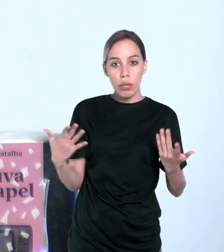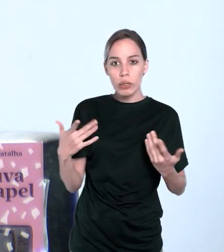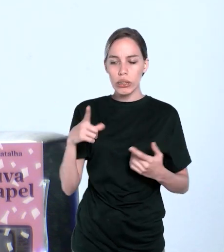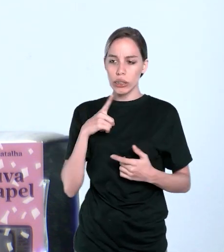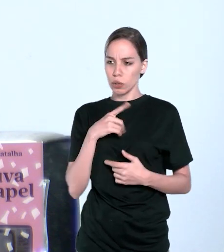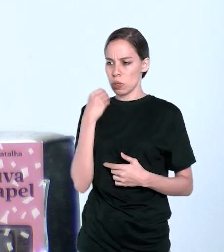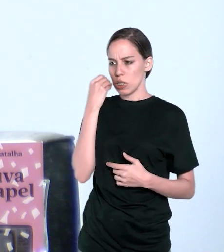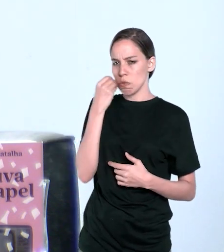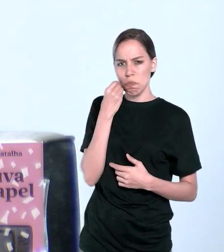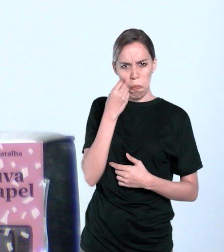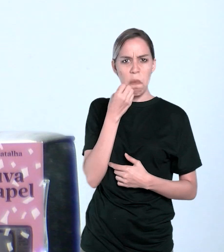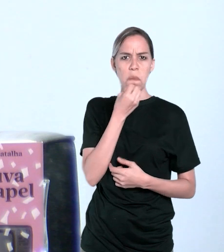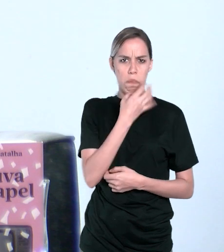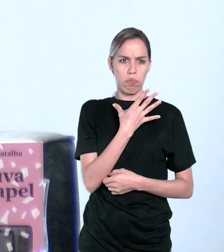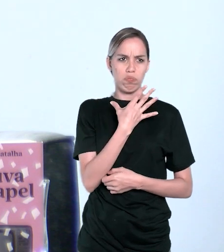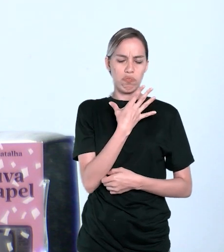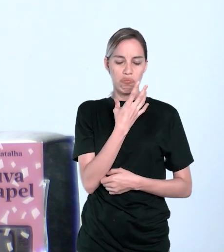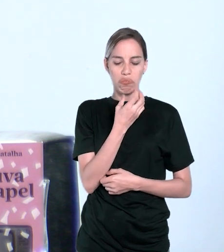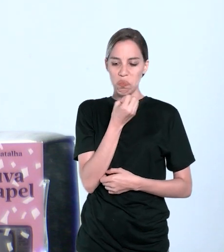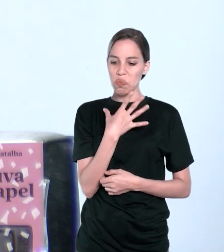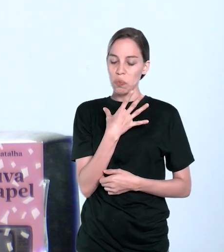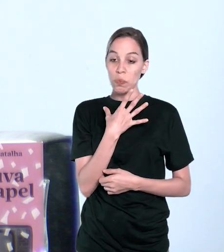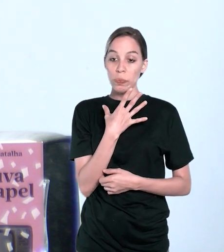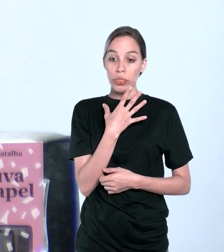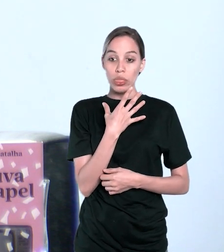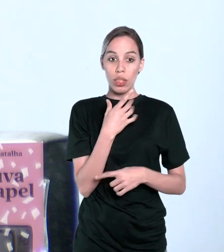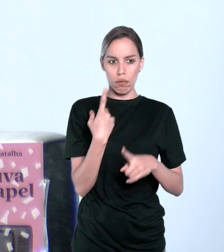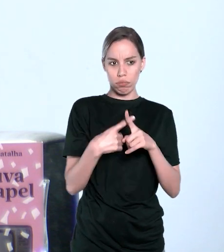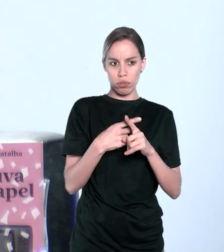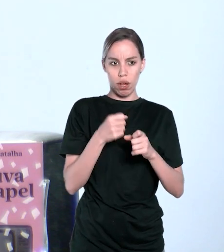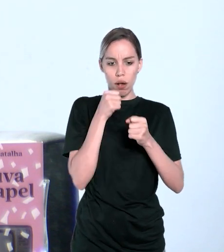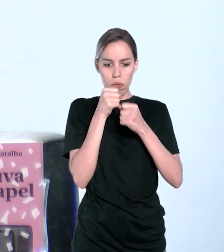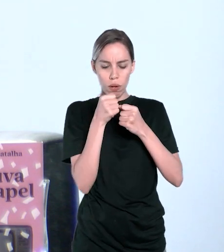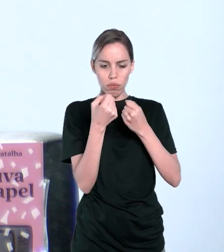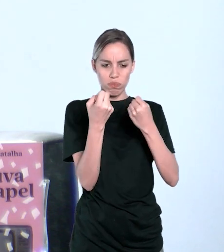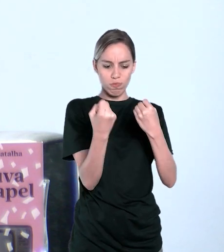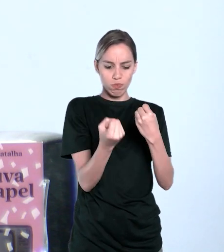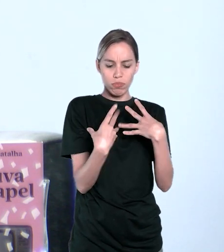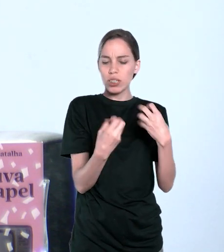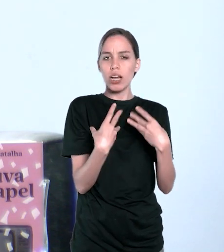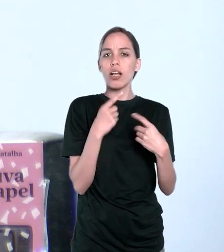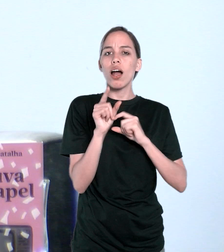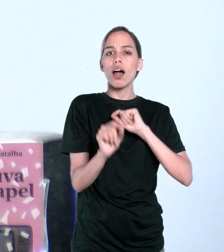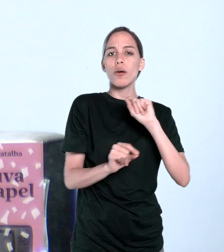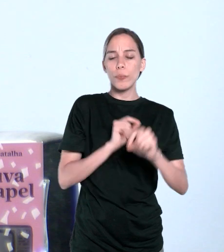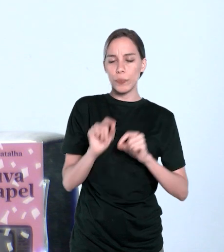muito enriquecedora. O jornalismo me ensinou, reportagem, né, me ensinou.